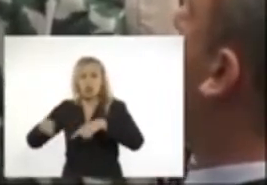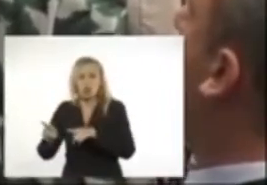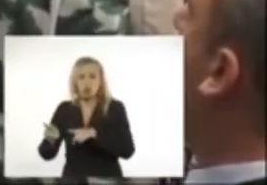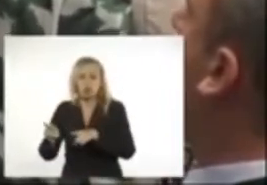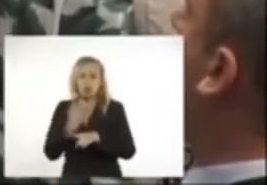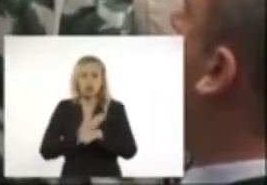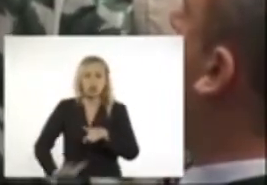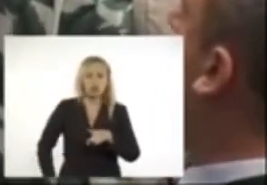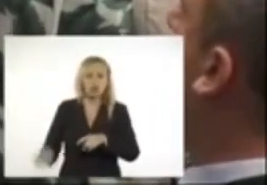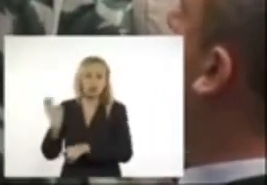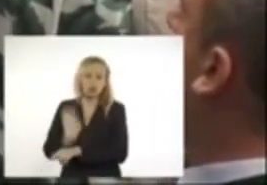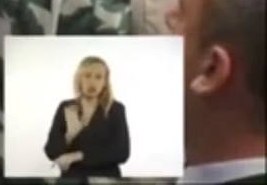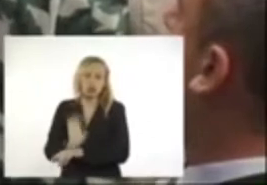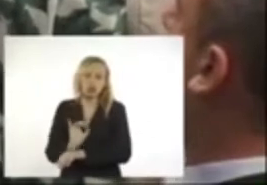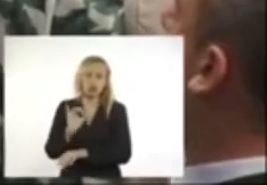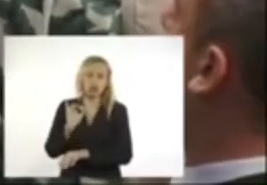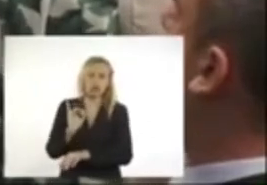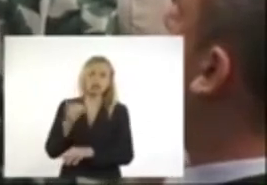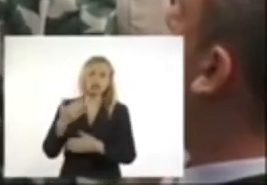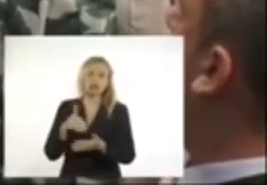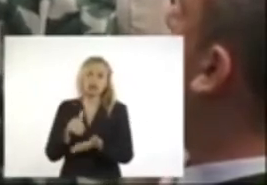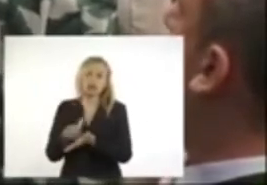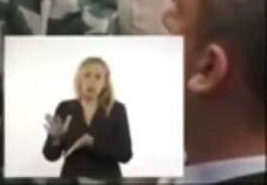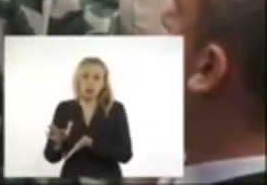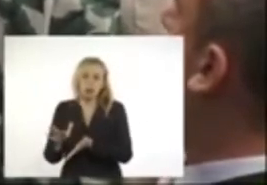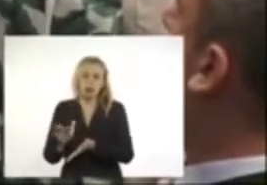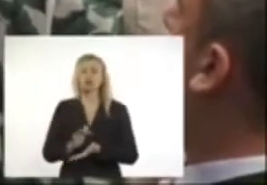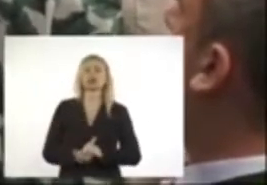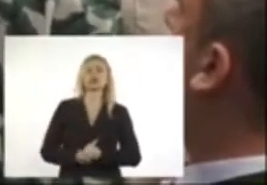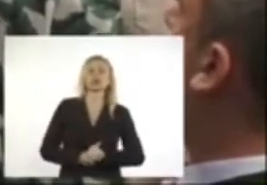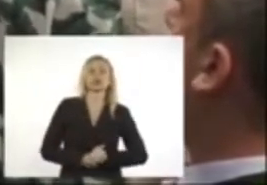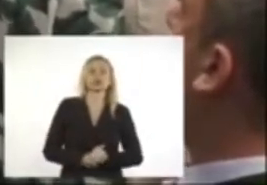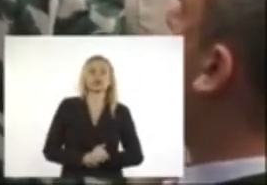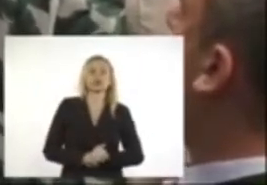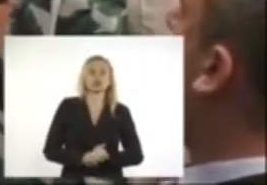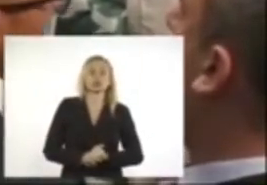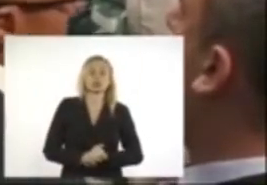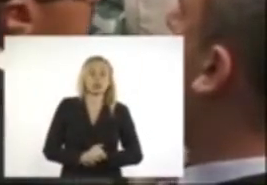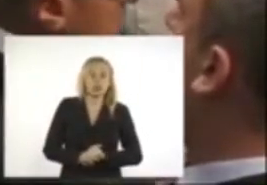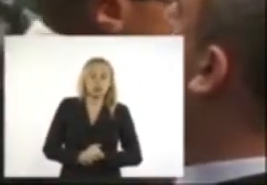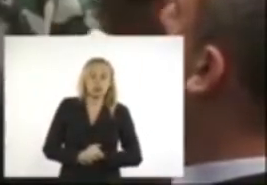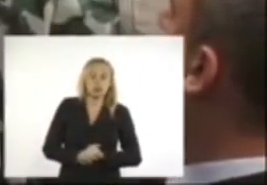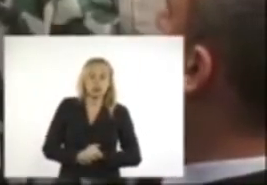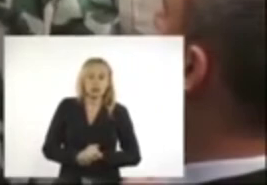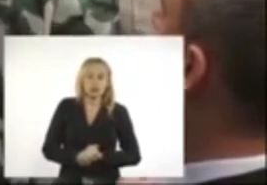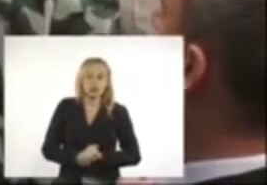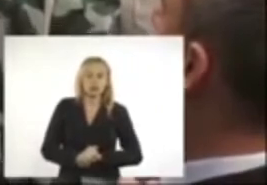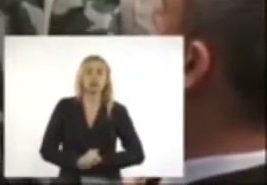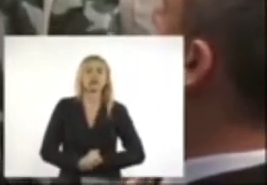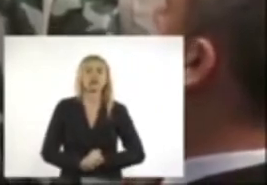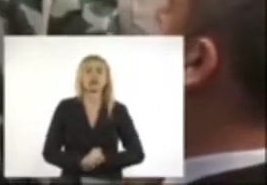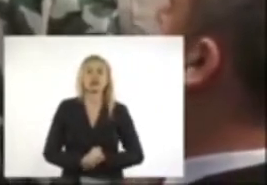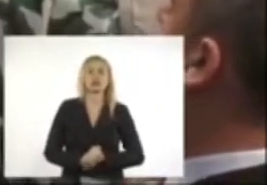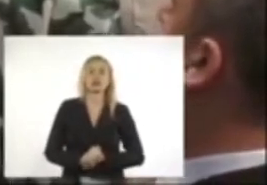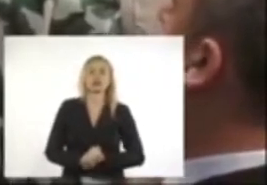interferência em investigação em cima de deputados, que foi suscitada a dúvida por esta casa, na pessoa de Vossa Excelência enquanto presidente, seja